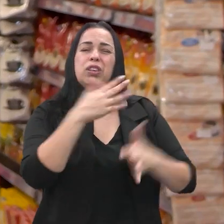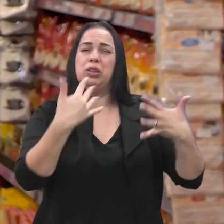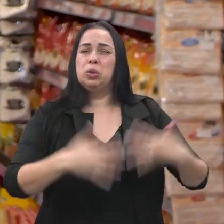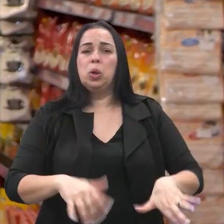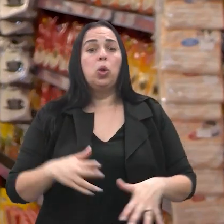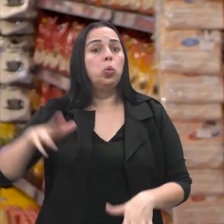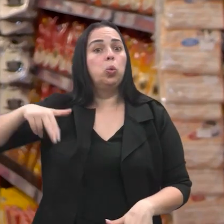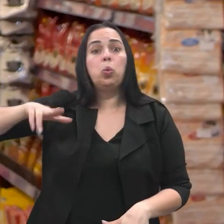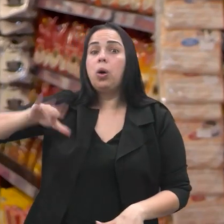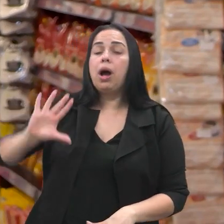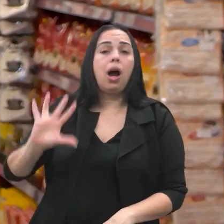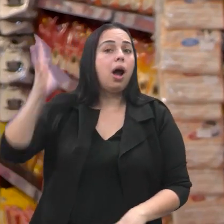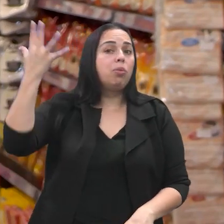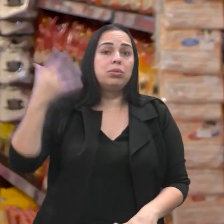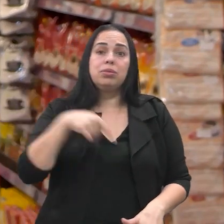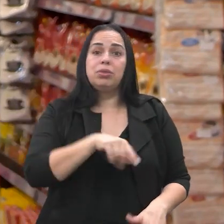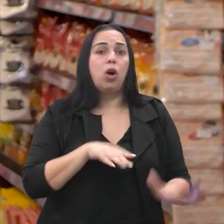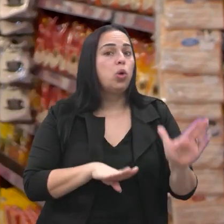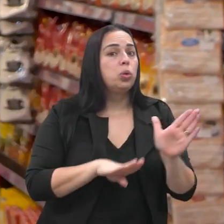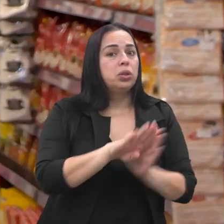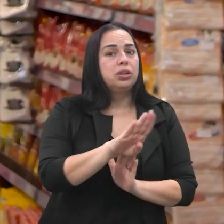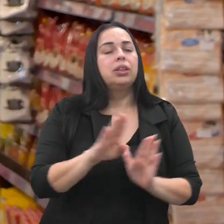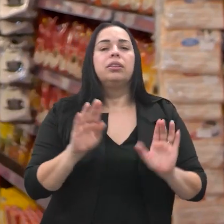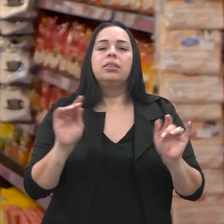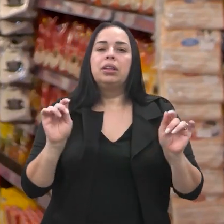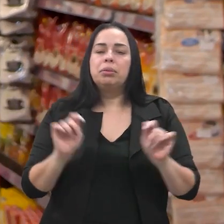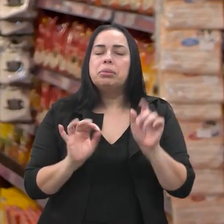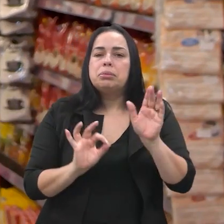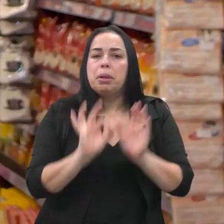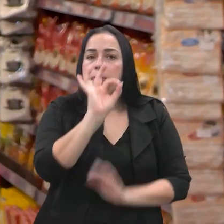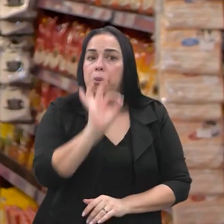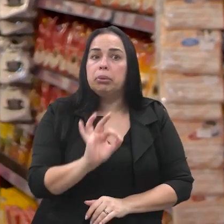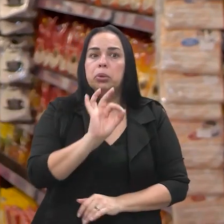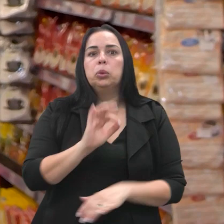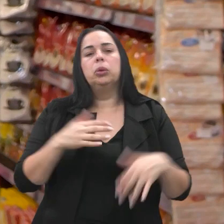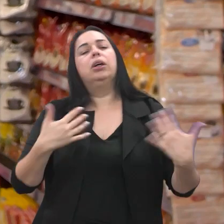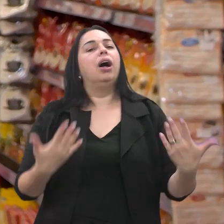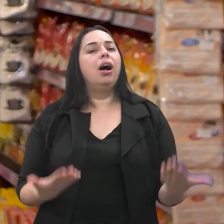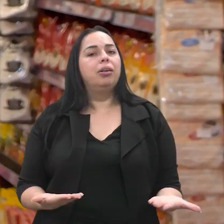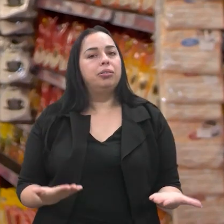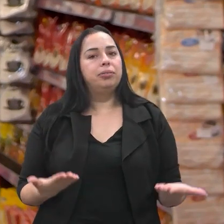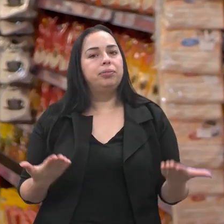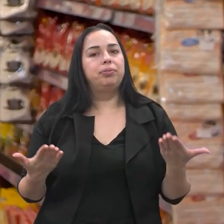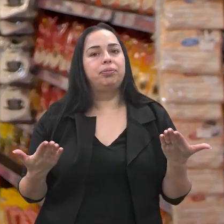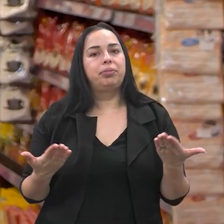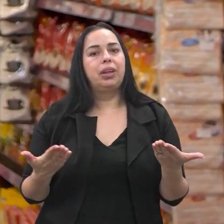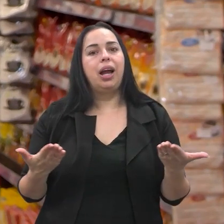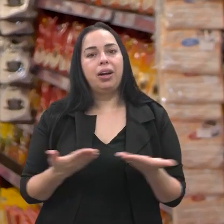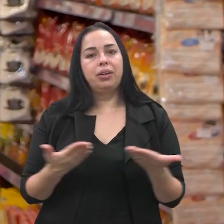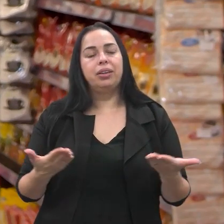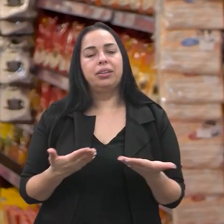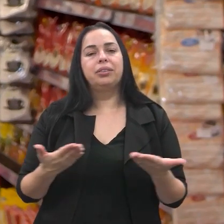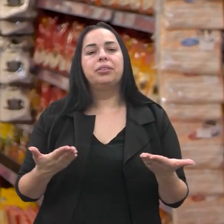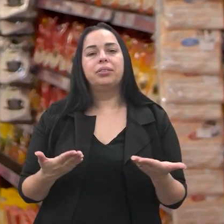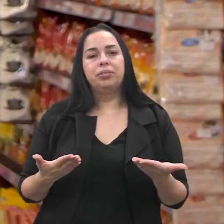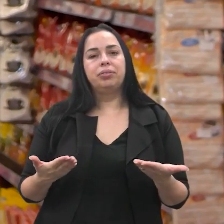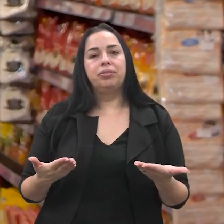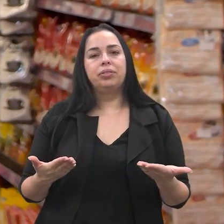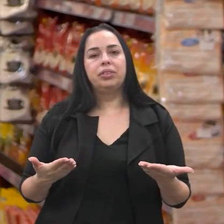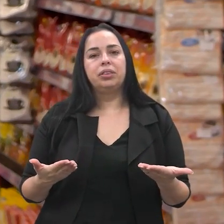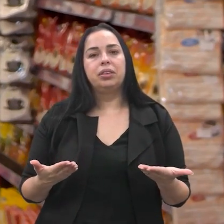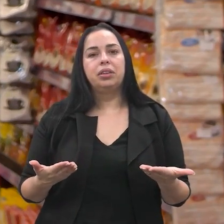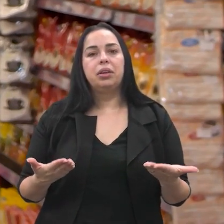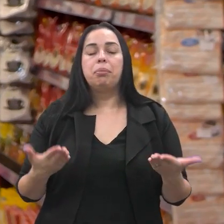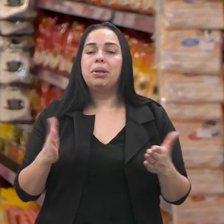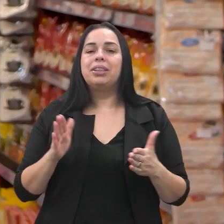Nós nunca tivemos esse tipo de aumento, essa porcentagem tão alta, né? Agora, temos que, não tem